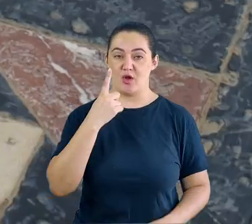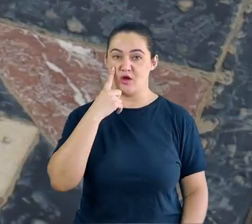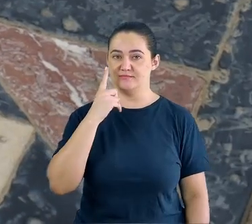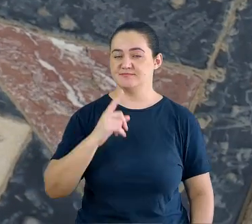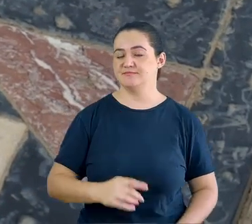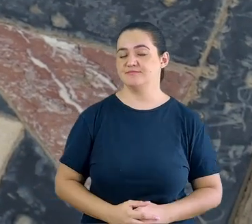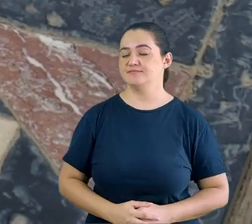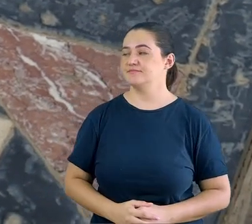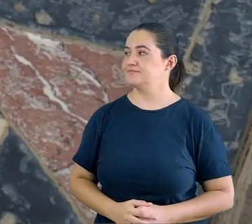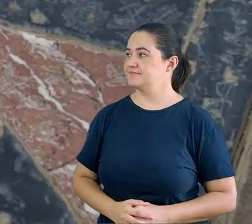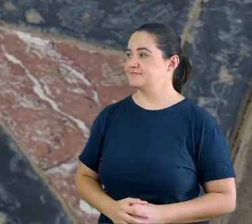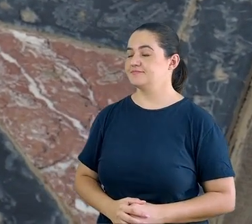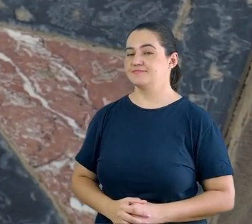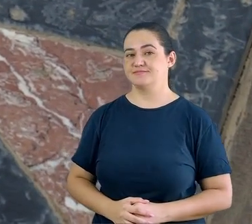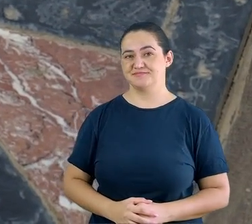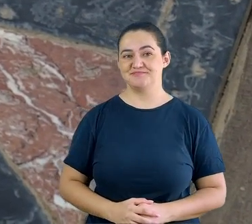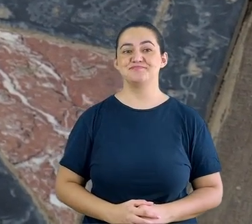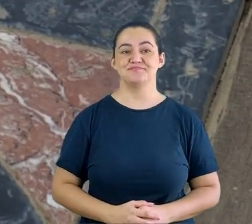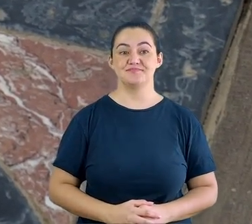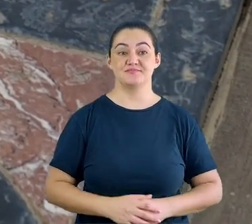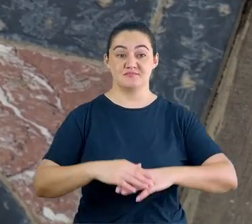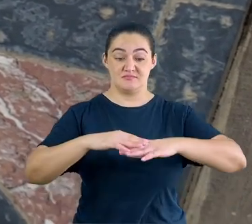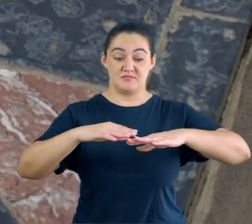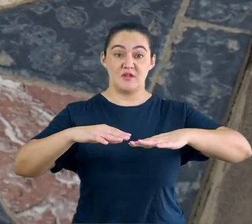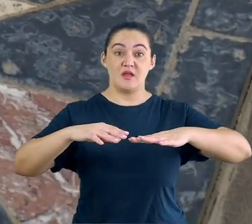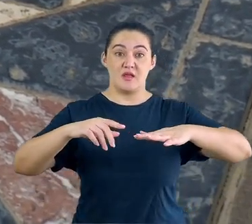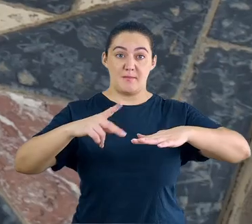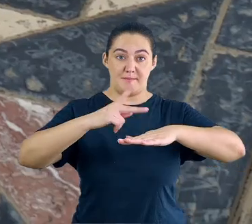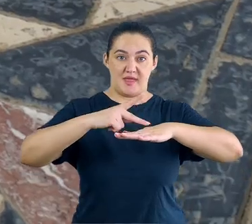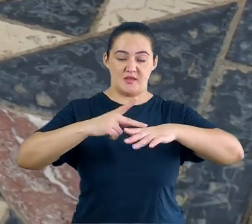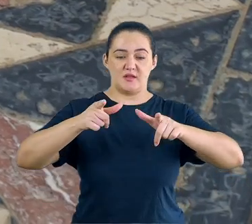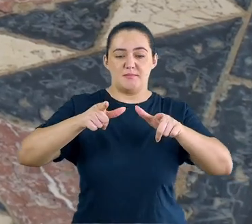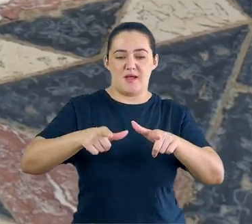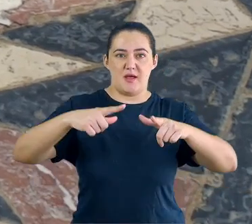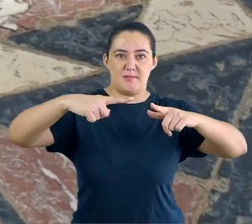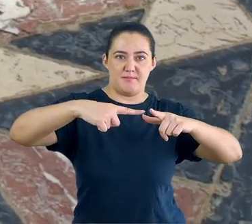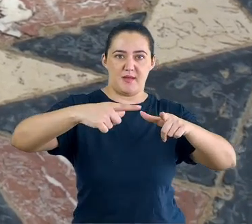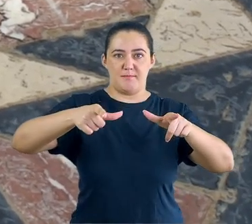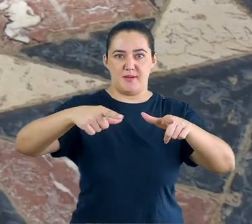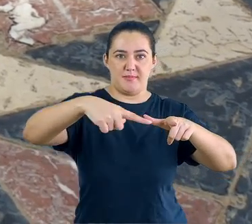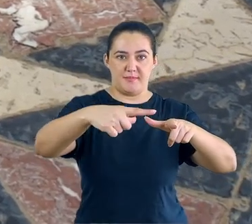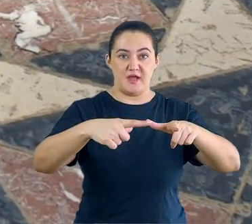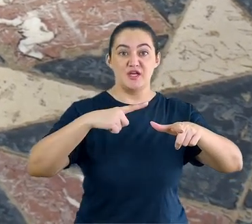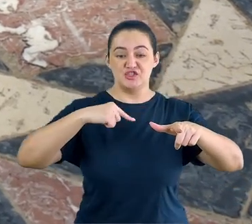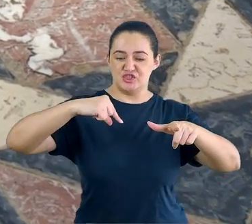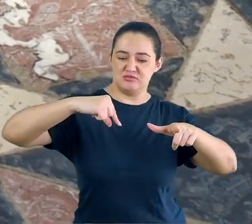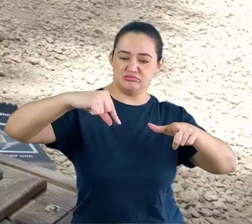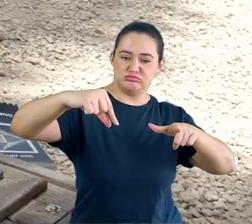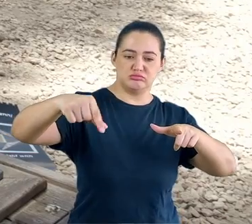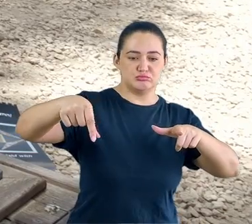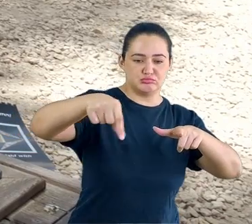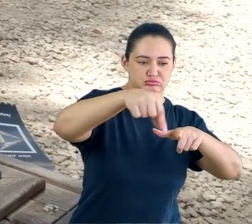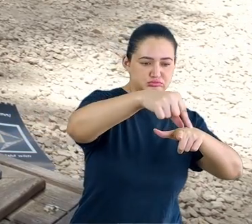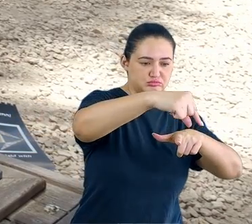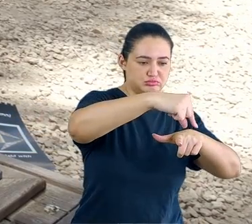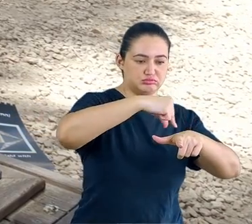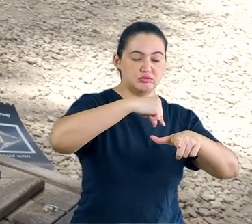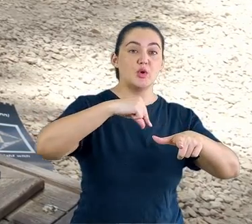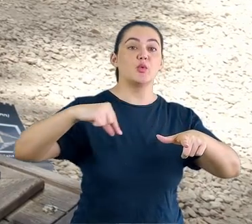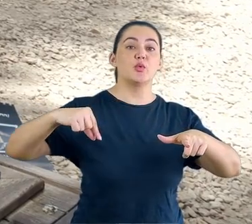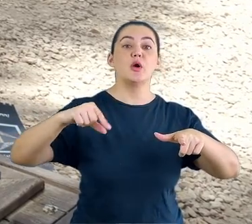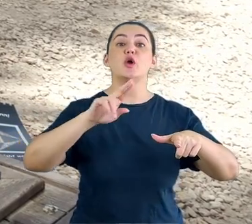mar? Bom, agora nós temos a ideia, porque entre essas pedras que formavam o piso do templo, eles encontraram